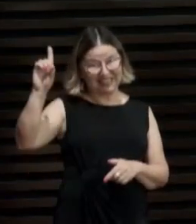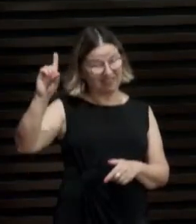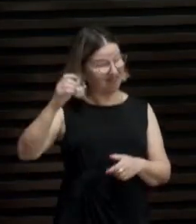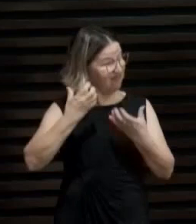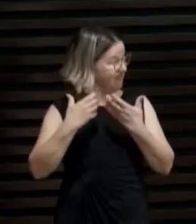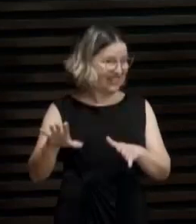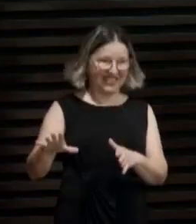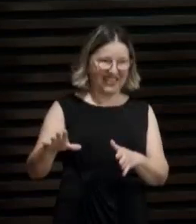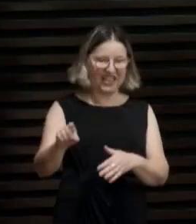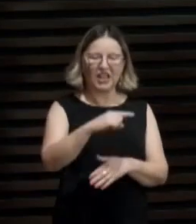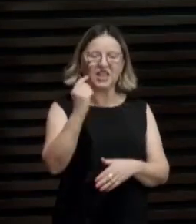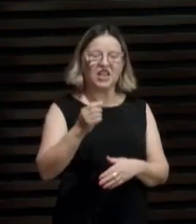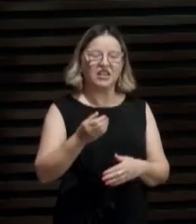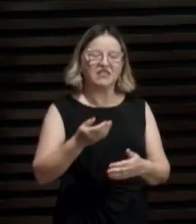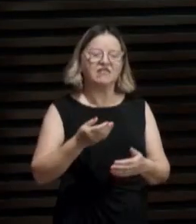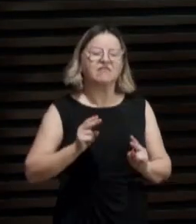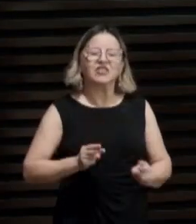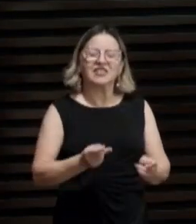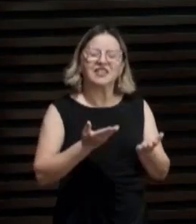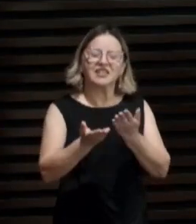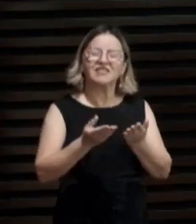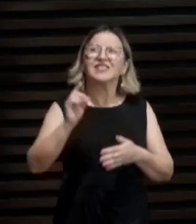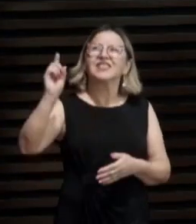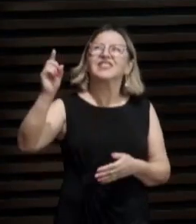quiser, nós vamos continuar servindo a Ele do mesmo jeito.